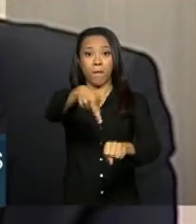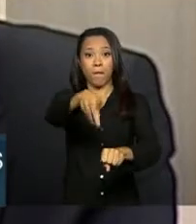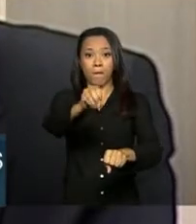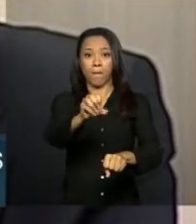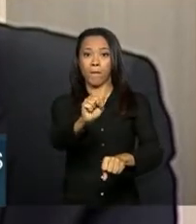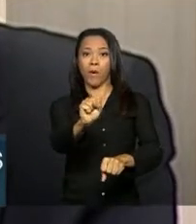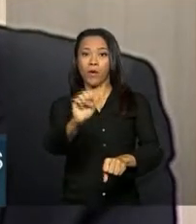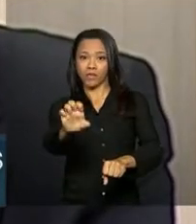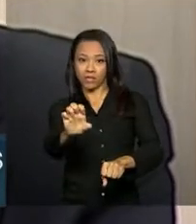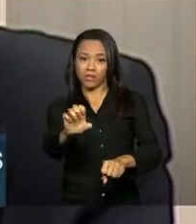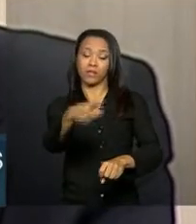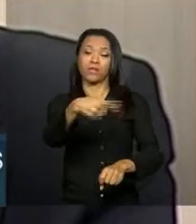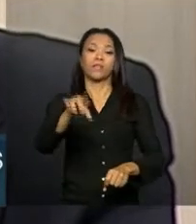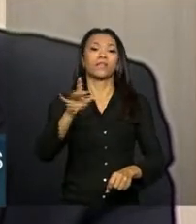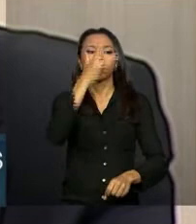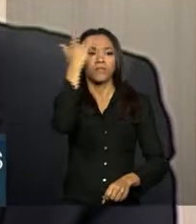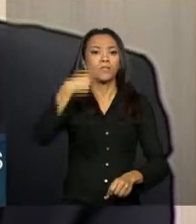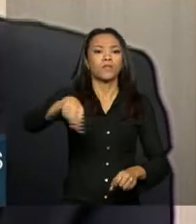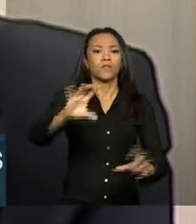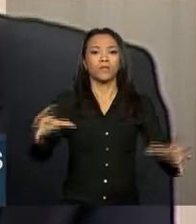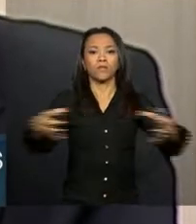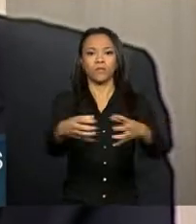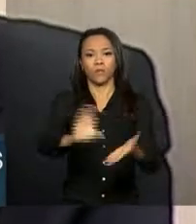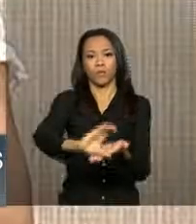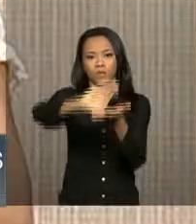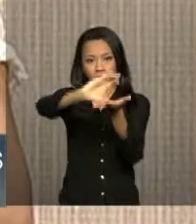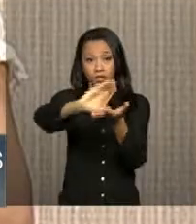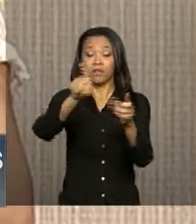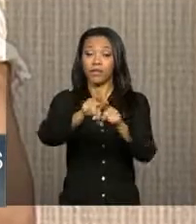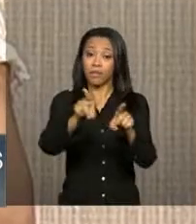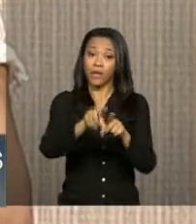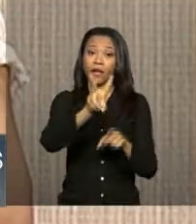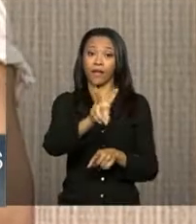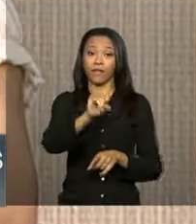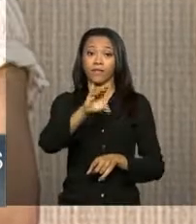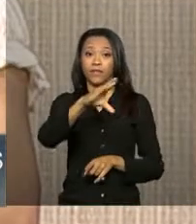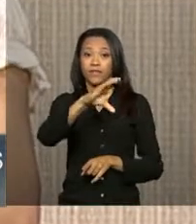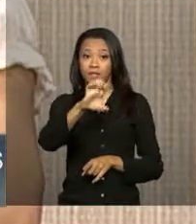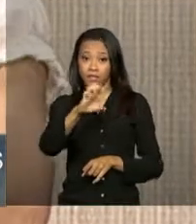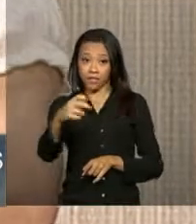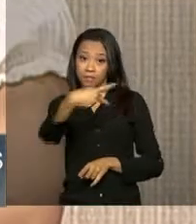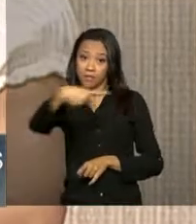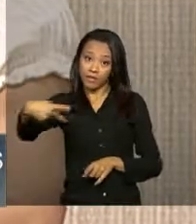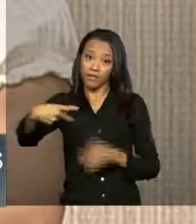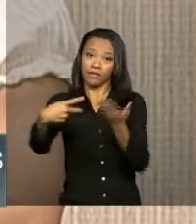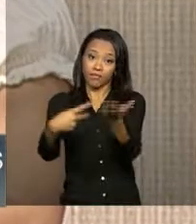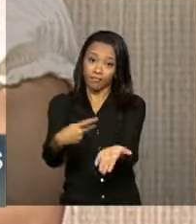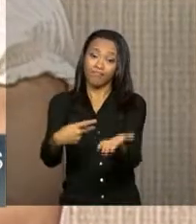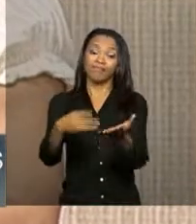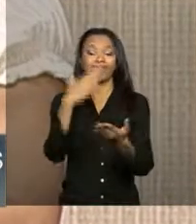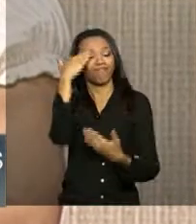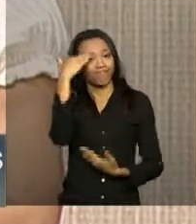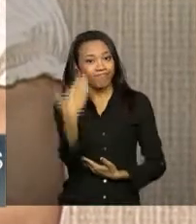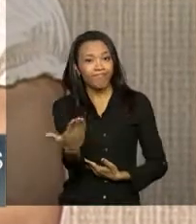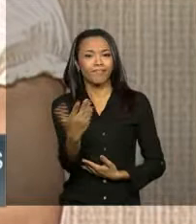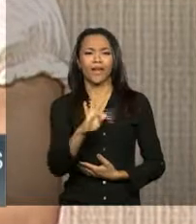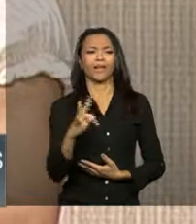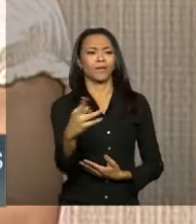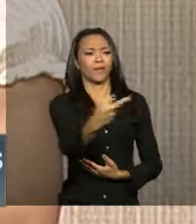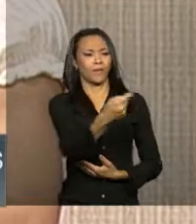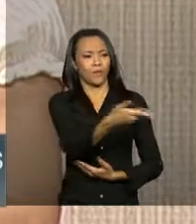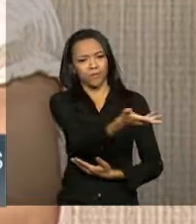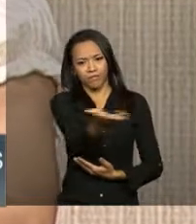da criança adolescente e à nossa querida vice-presidente também bell um agradecimento também a todos